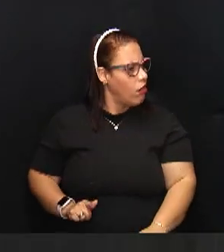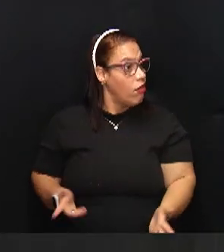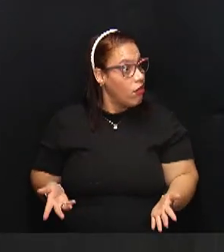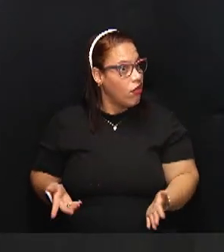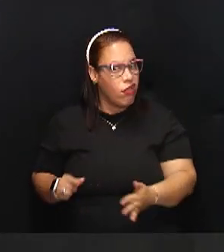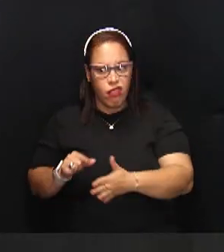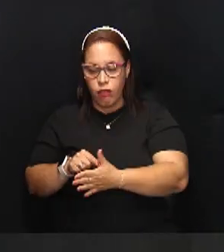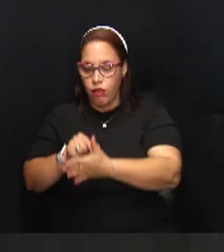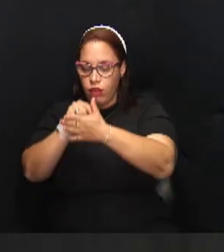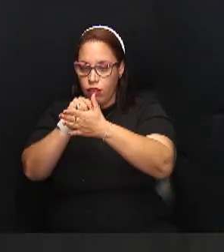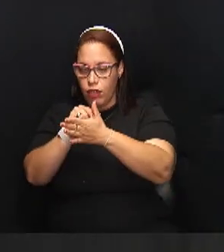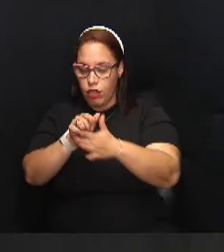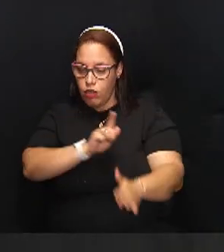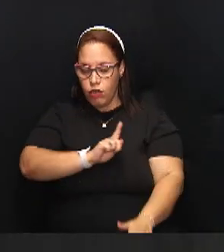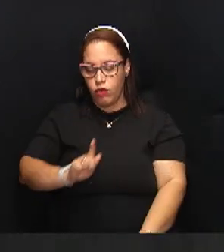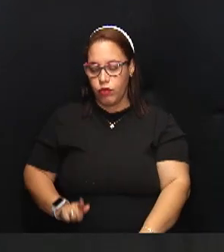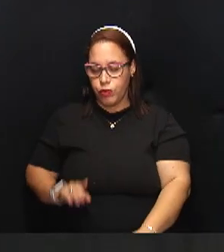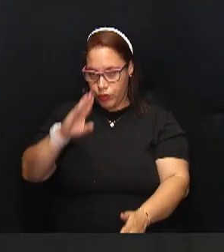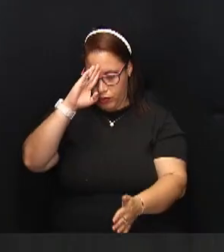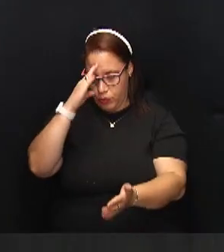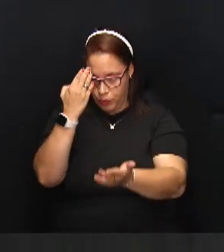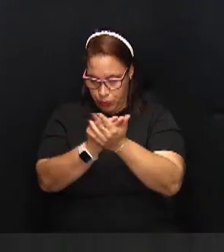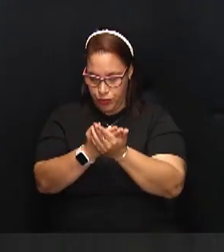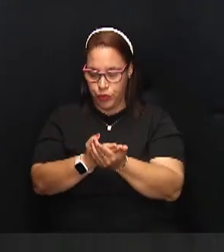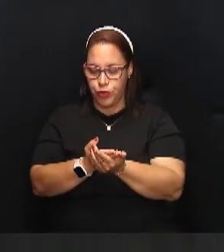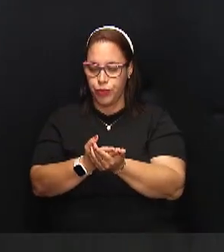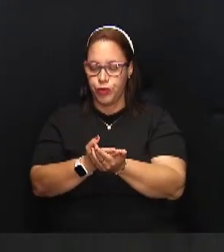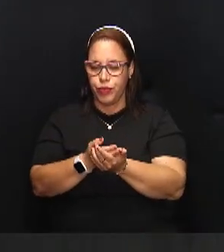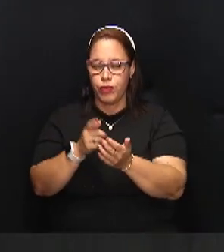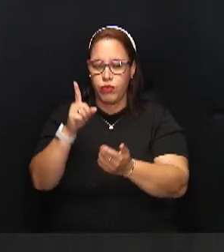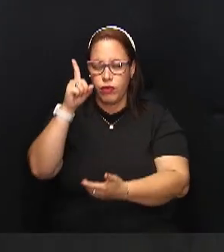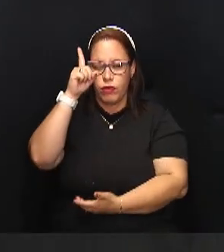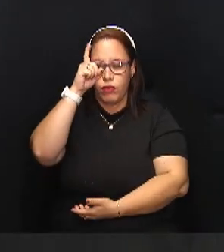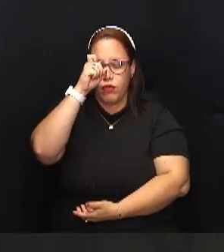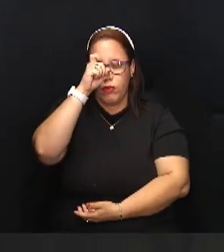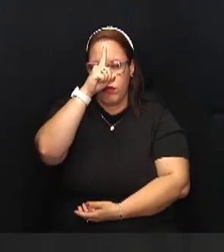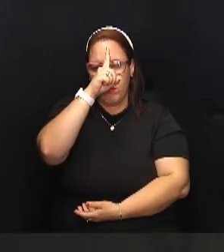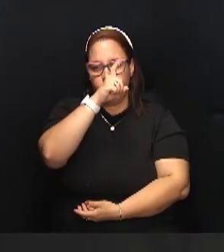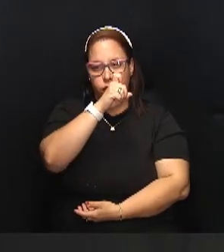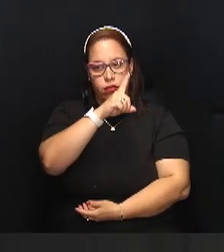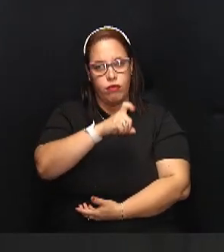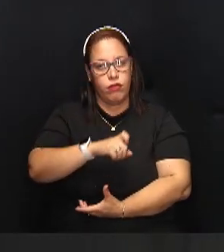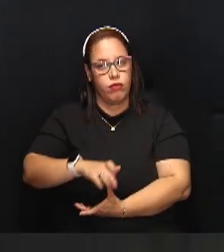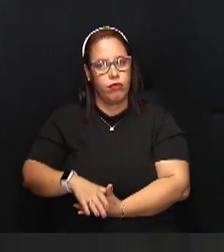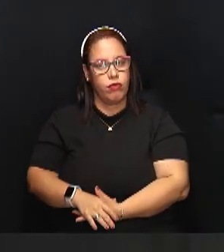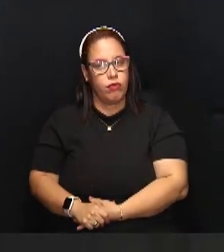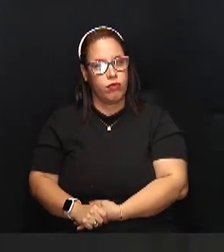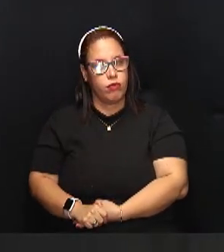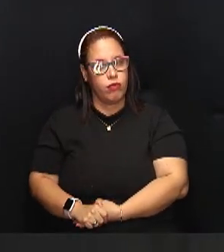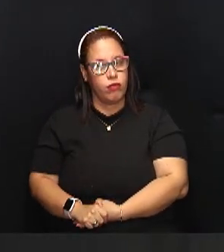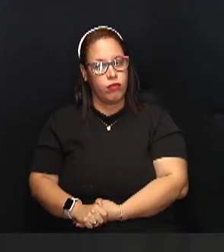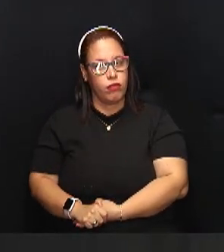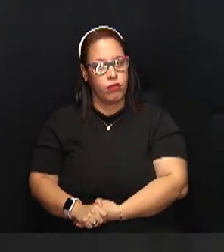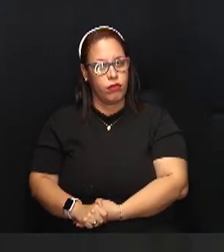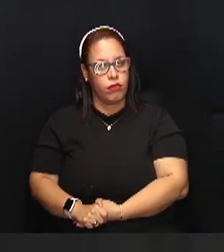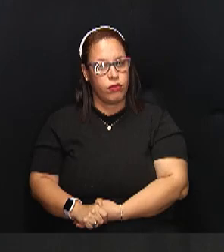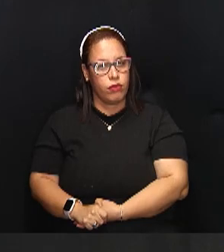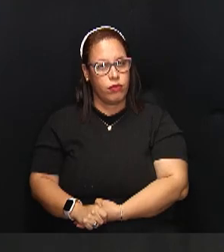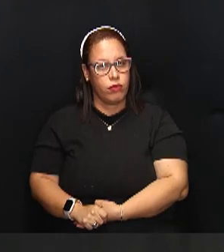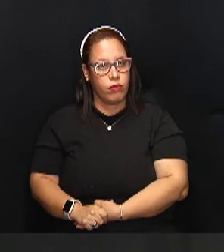de governo, que eu acredito que é um grande desafio, eu acho que a gente pode, muitas